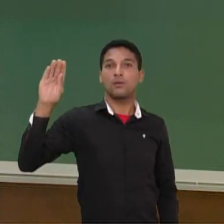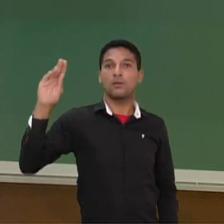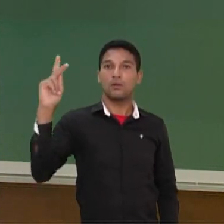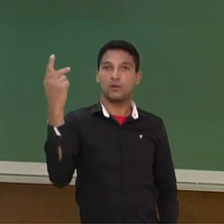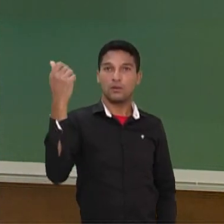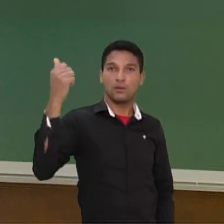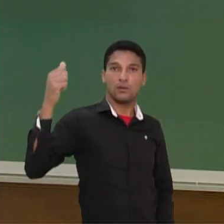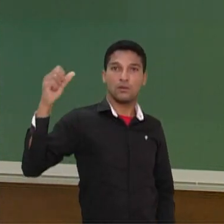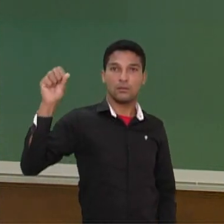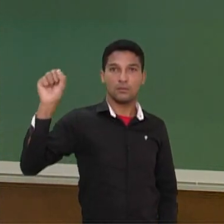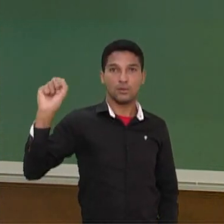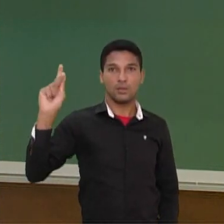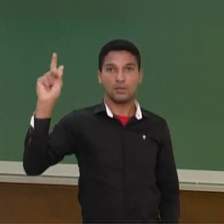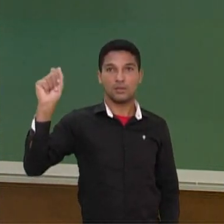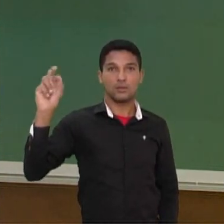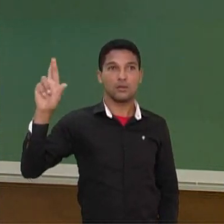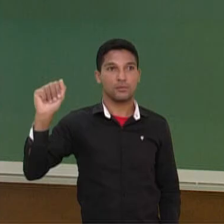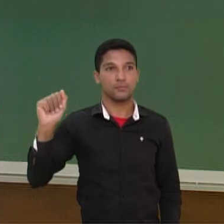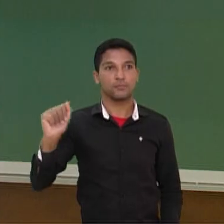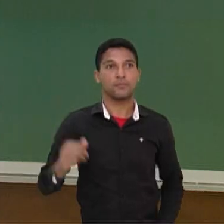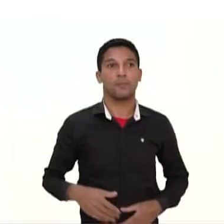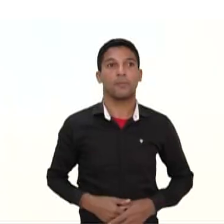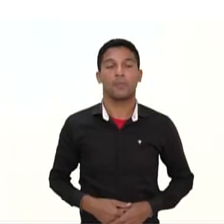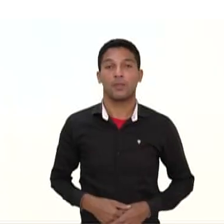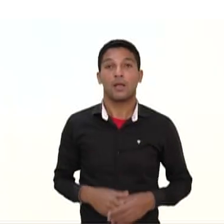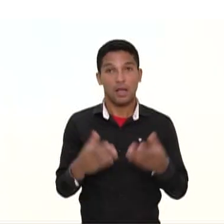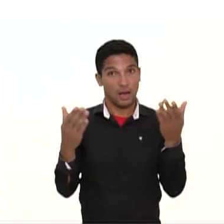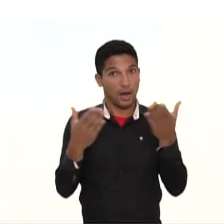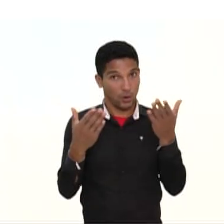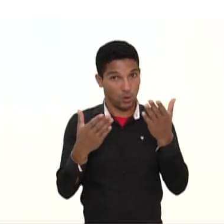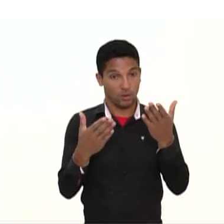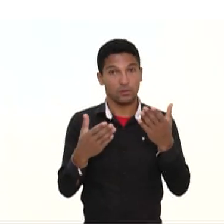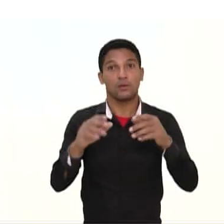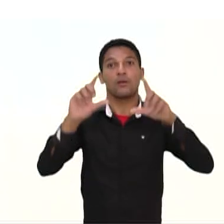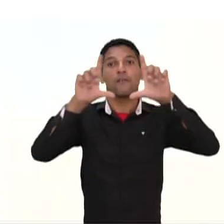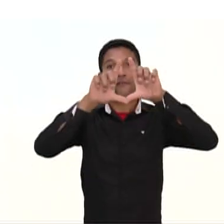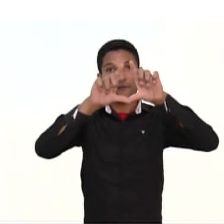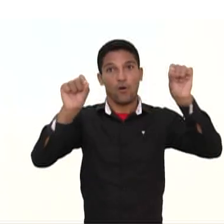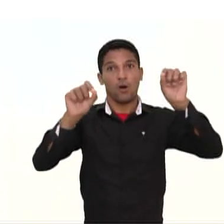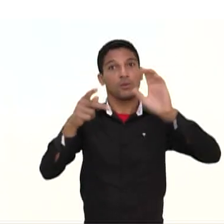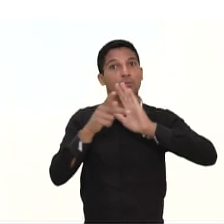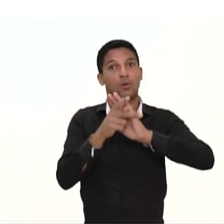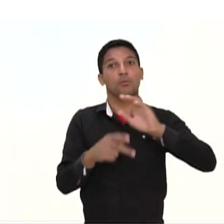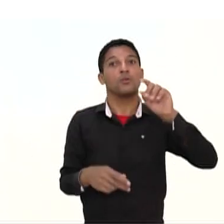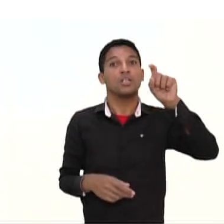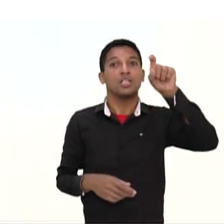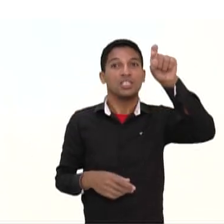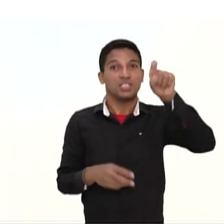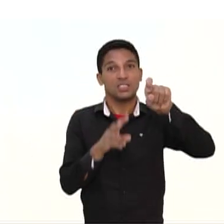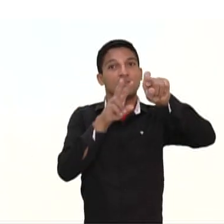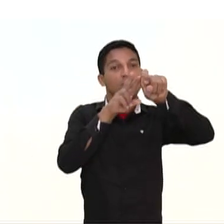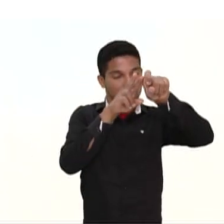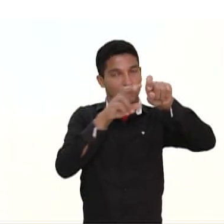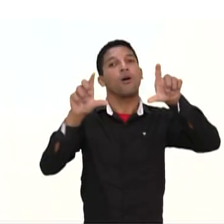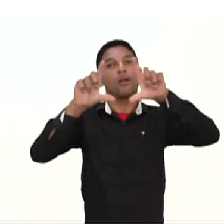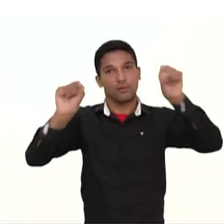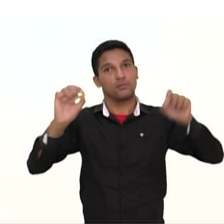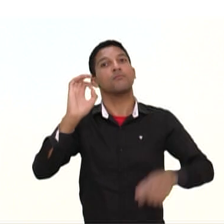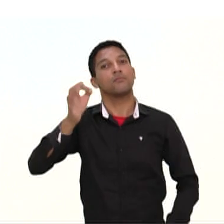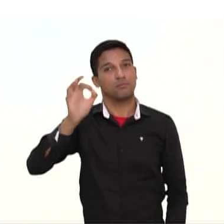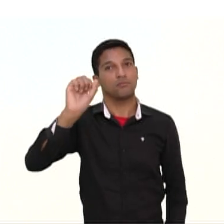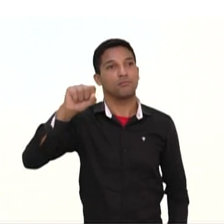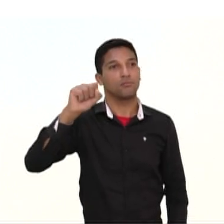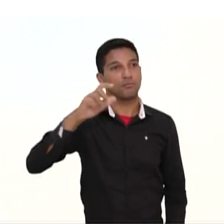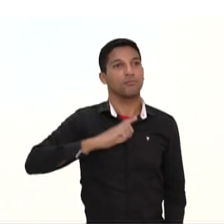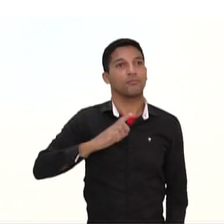que está no próximo slide. A fórmula do XV é essa daqui, tá? Aqui lá é só x, aqui é o xv, ou seja, é a coordenada x do vértice, né, que é